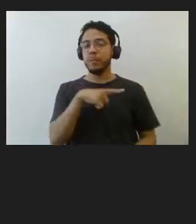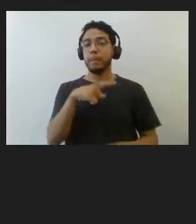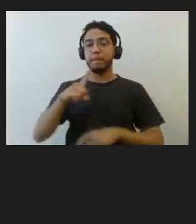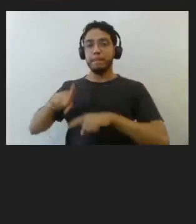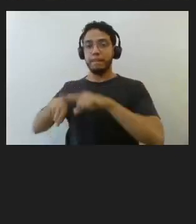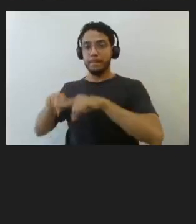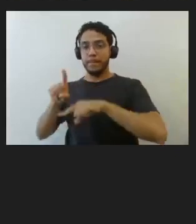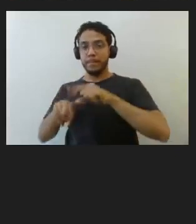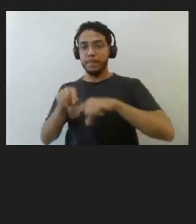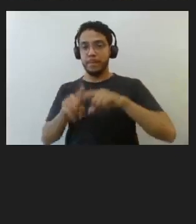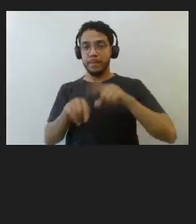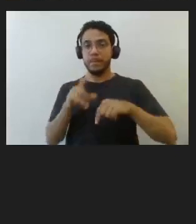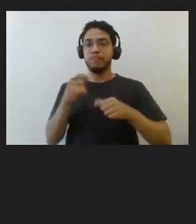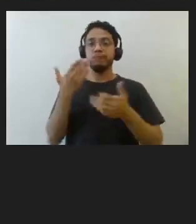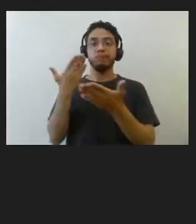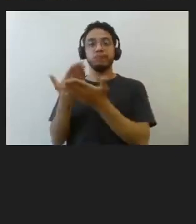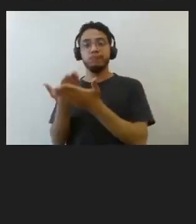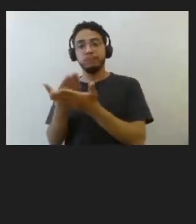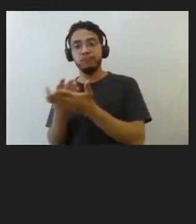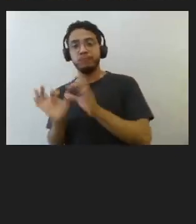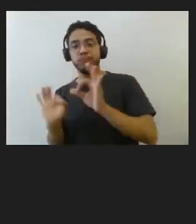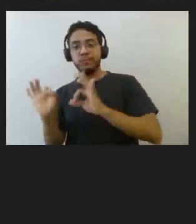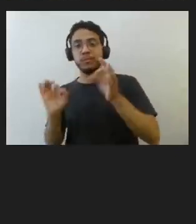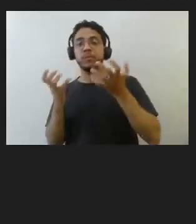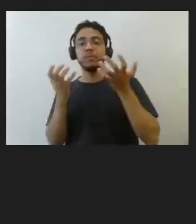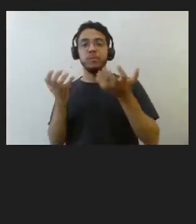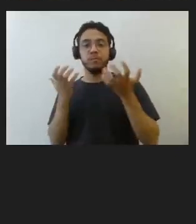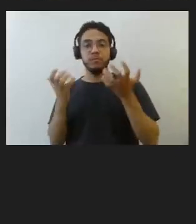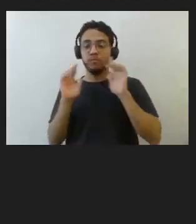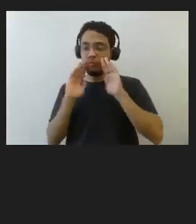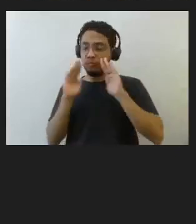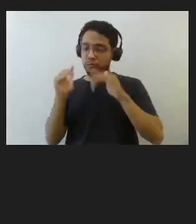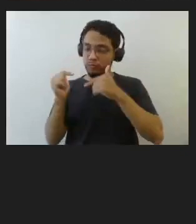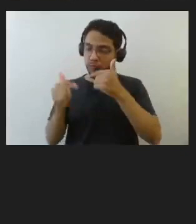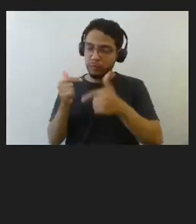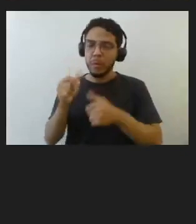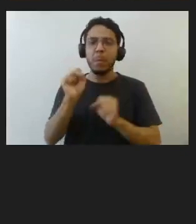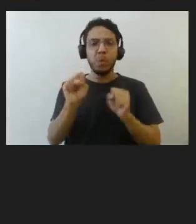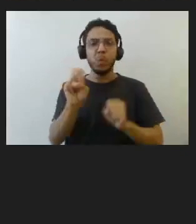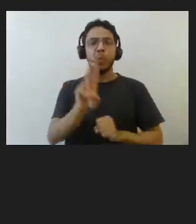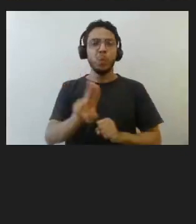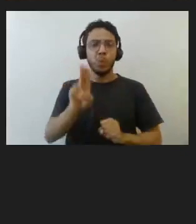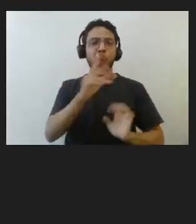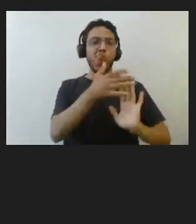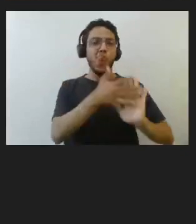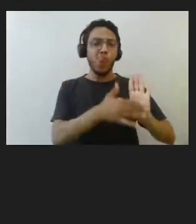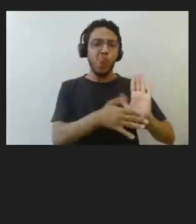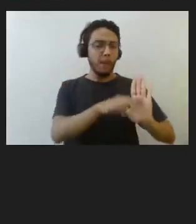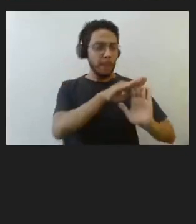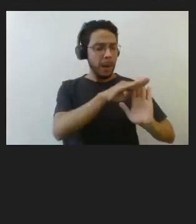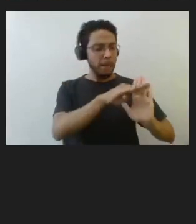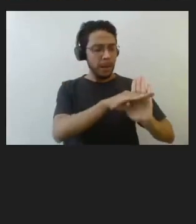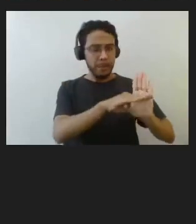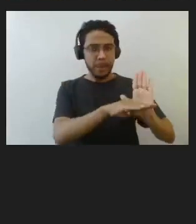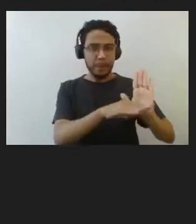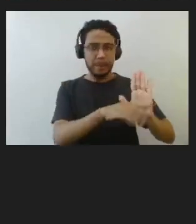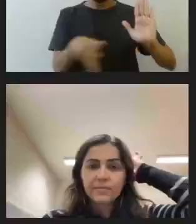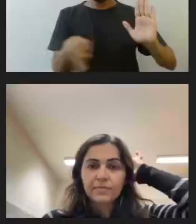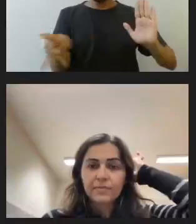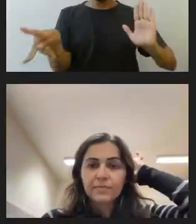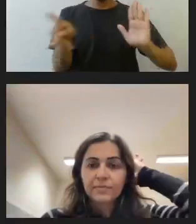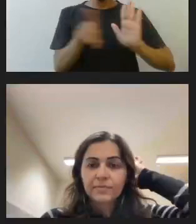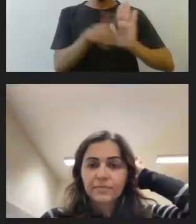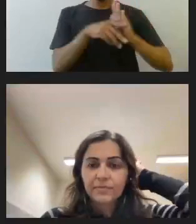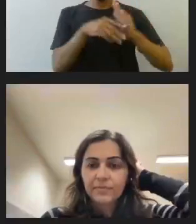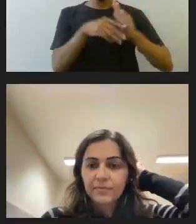material, uma aula preparada que queiram trabalhar, vocês podem utilizar, sim, como roteirização, passo a passo, o próprio slide